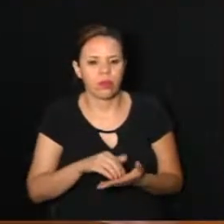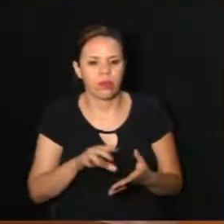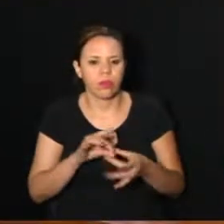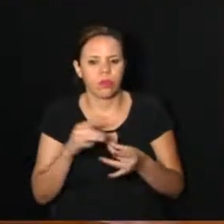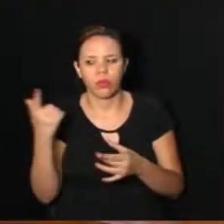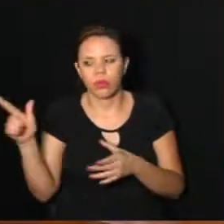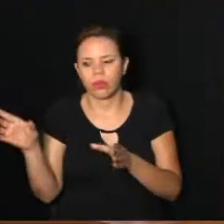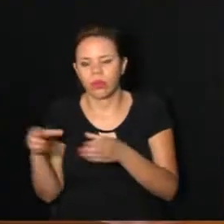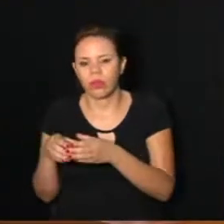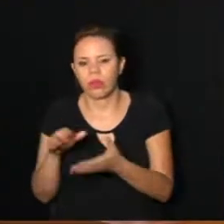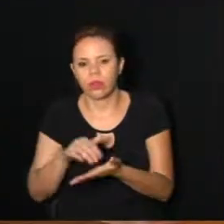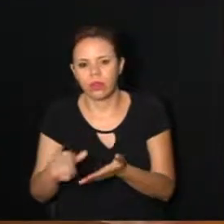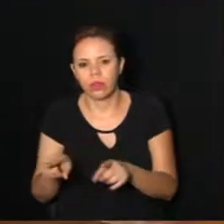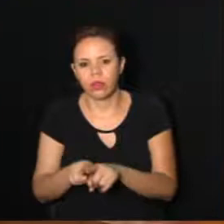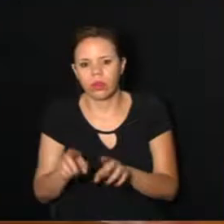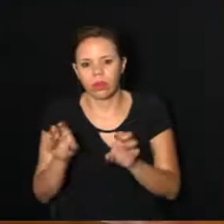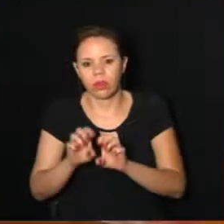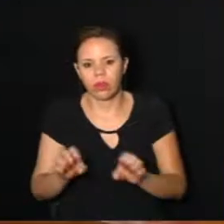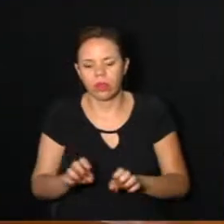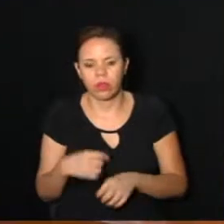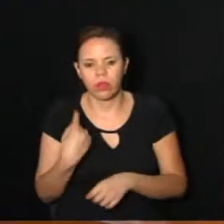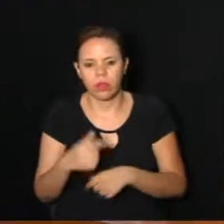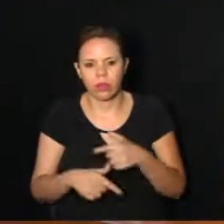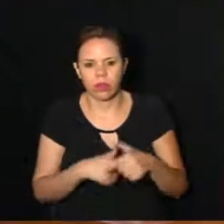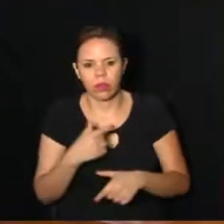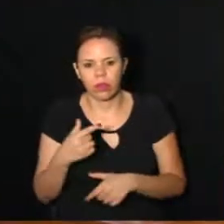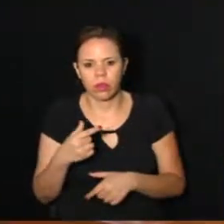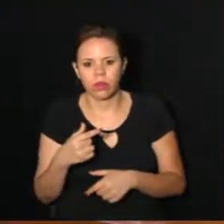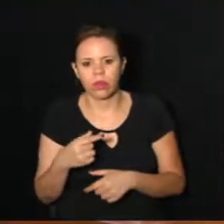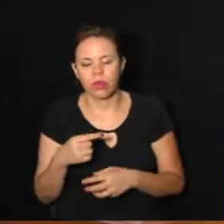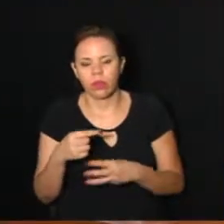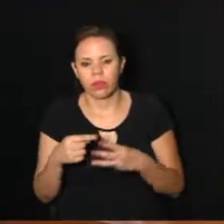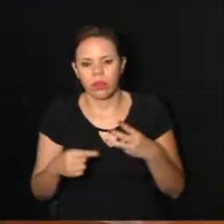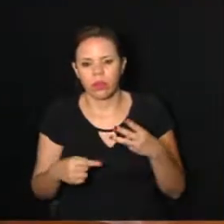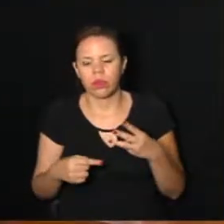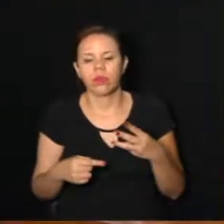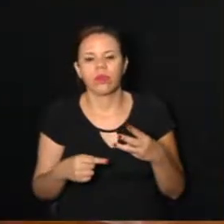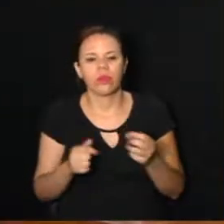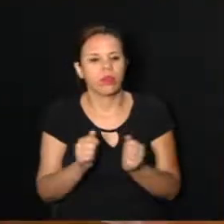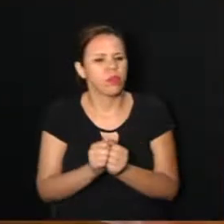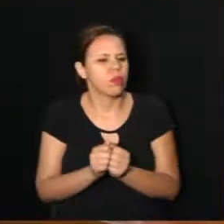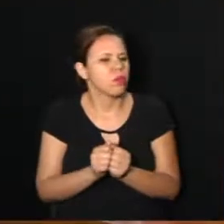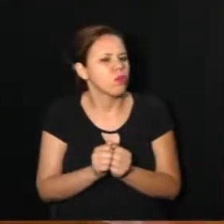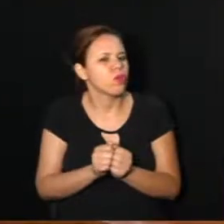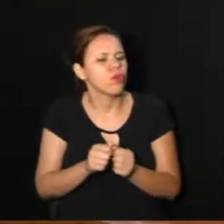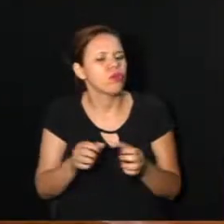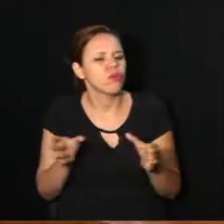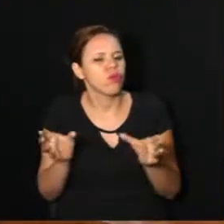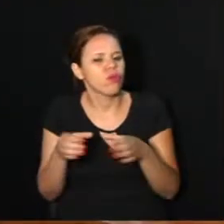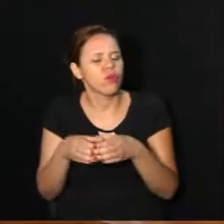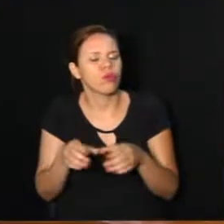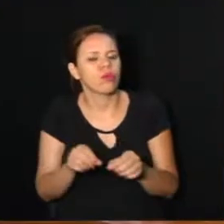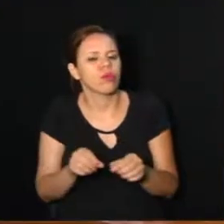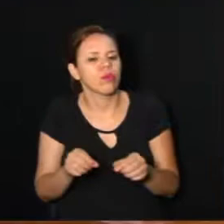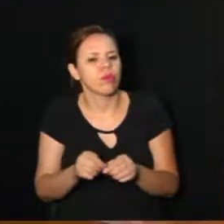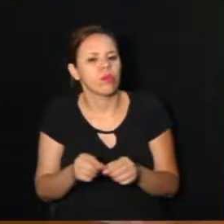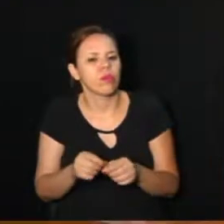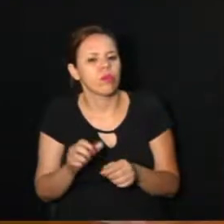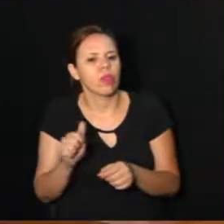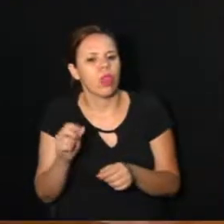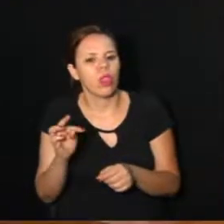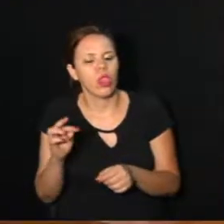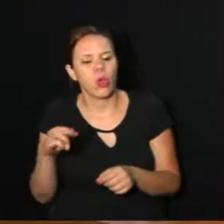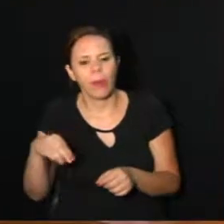outra e até hoje não foi reestruturada e a gente trabalha em 3 pavimentos distintos, isso também dificulta. Automação. Sim. Aprovação